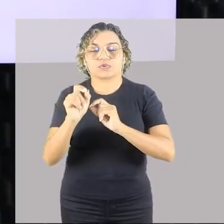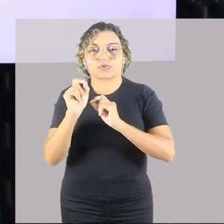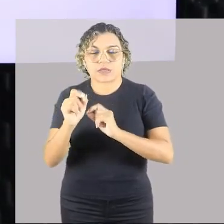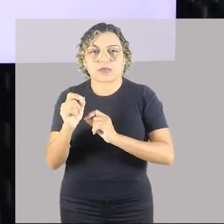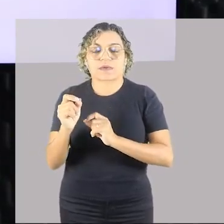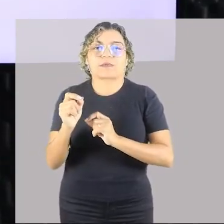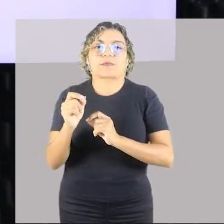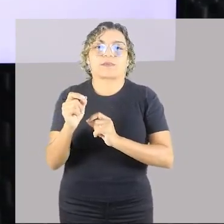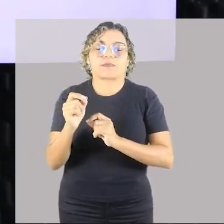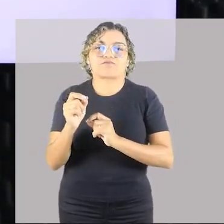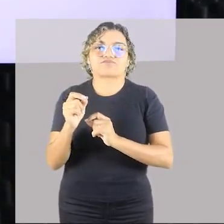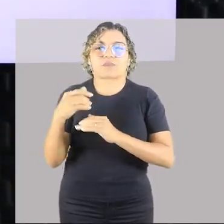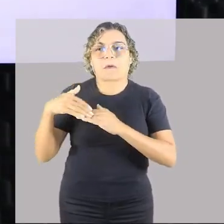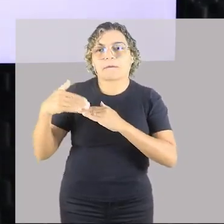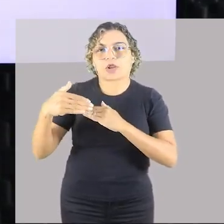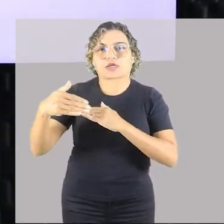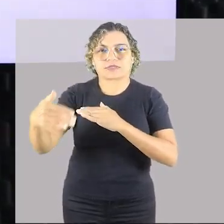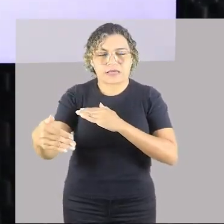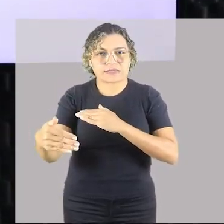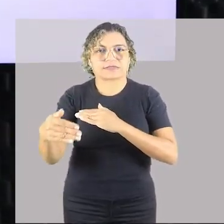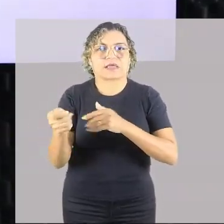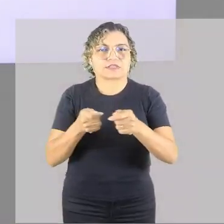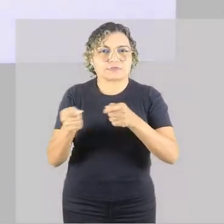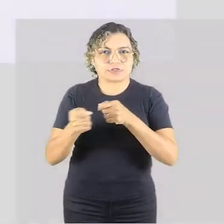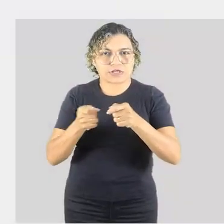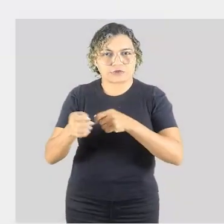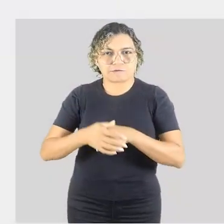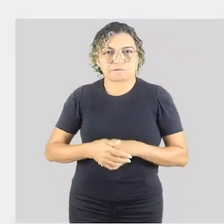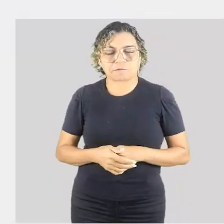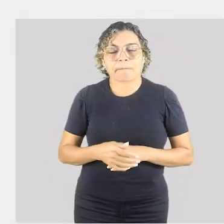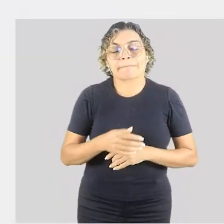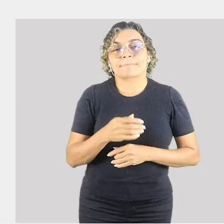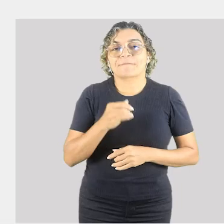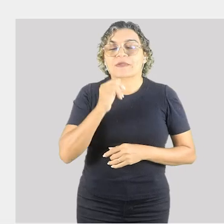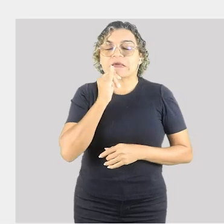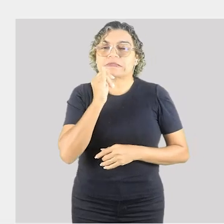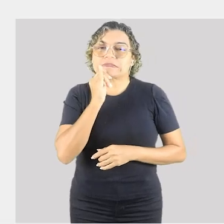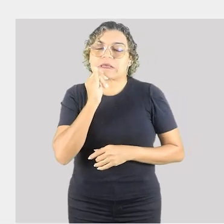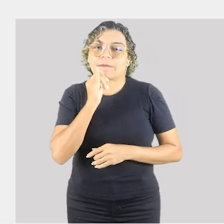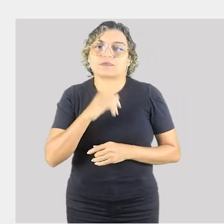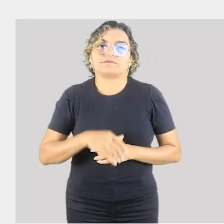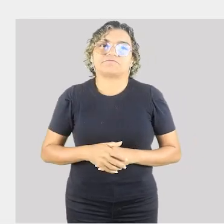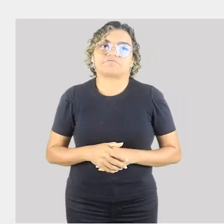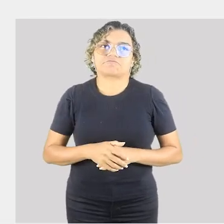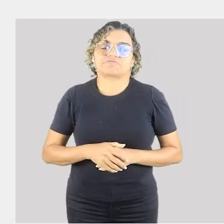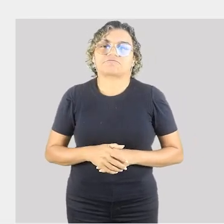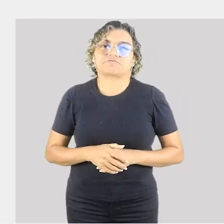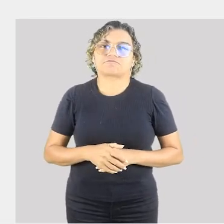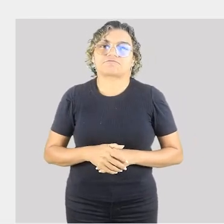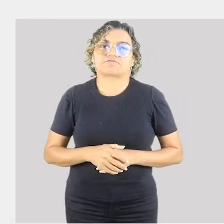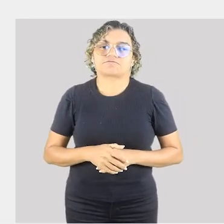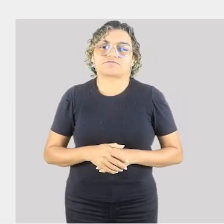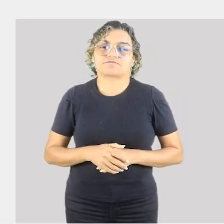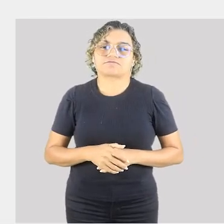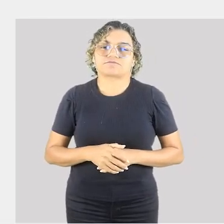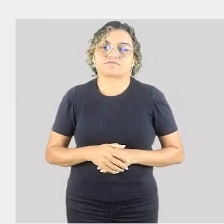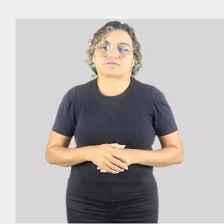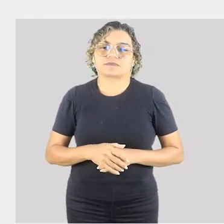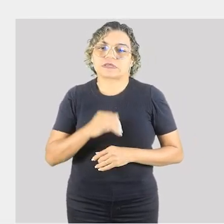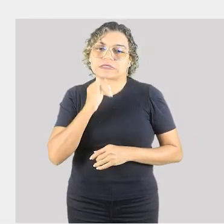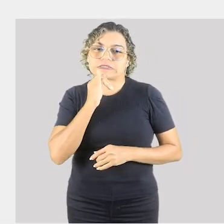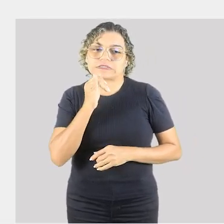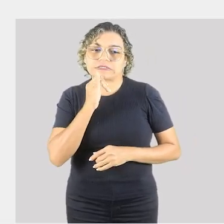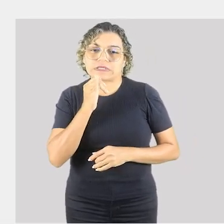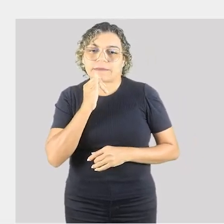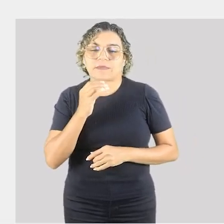depois, um processo administrativo. Mas o importante dizer é que, apesar desse exemplo ter colocado